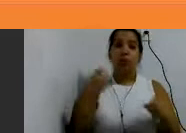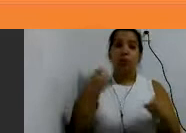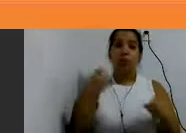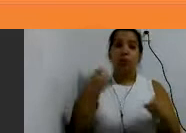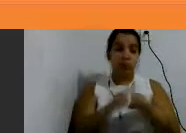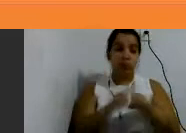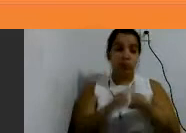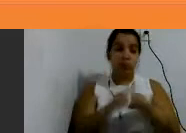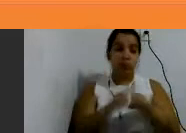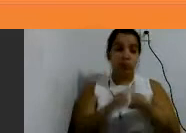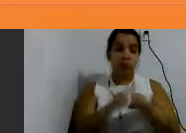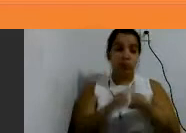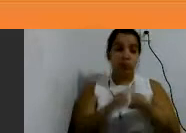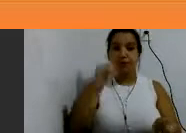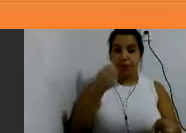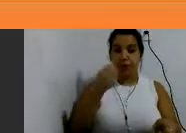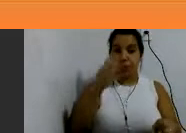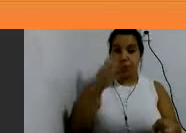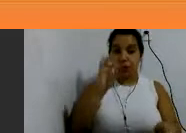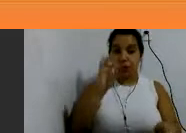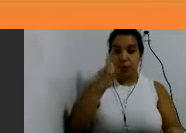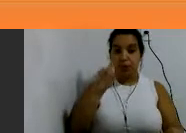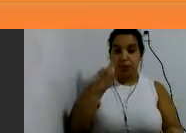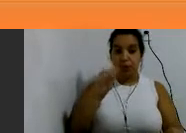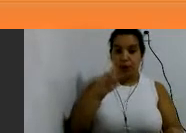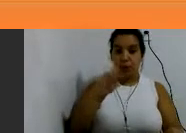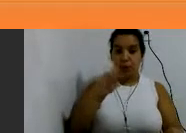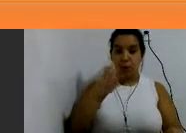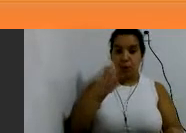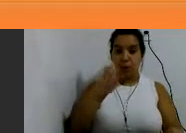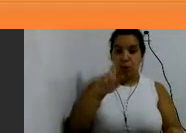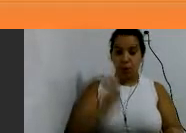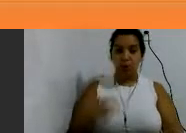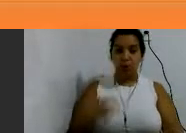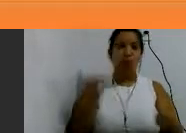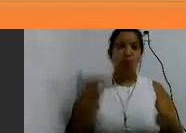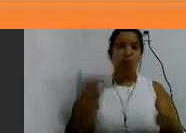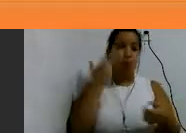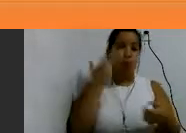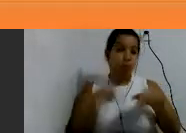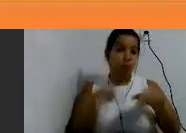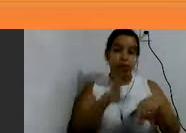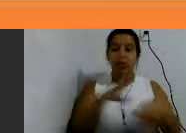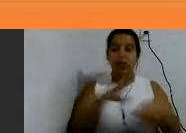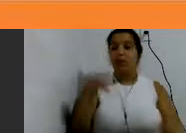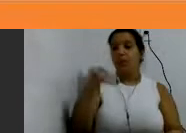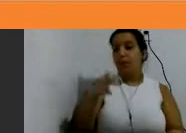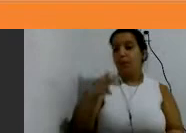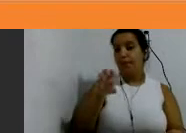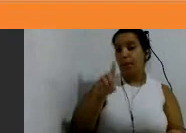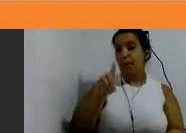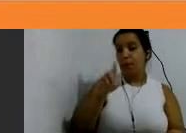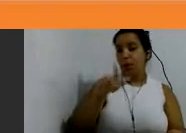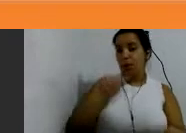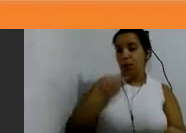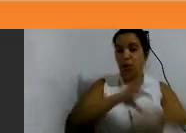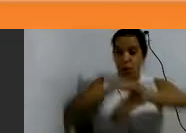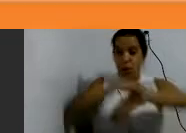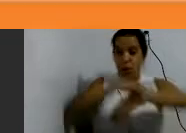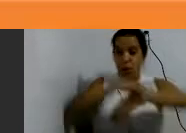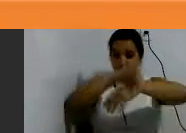muito utilizado em laboratórios aspirado de medula óssea. Então, a gente tem um paciente que é atendido numa unidade de